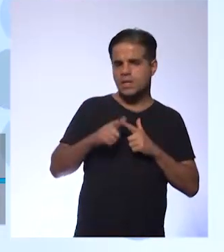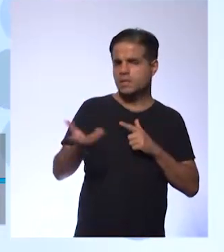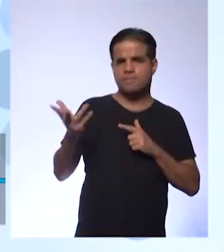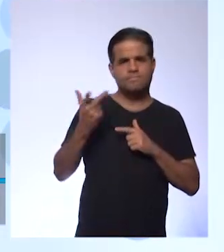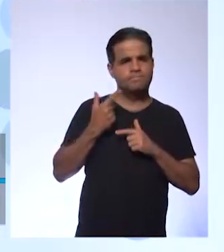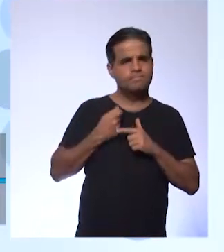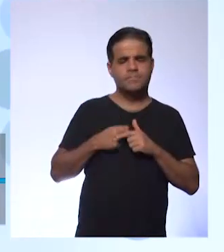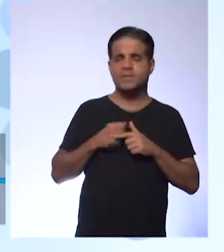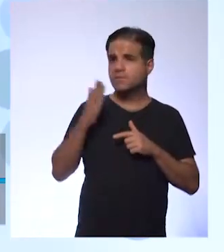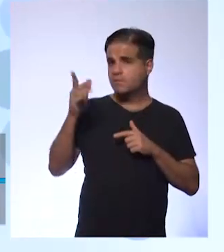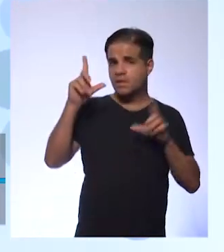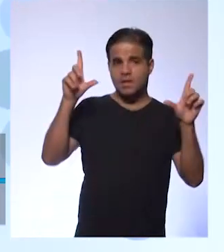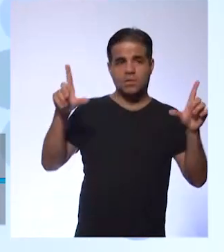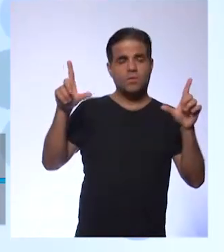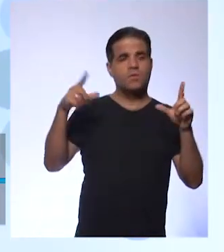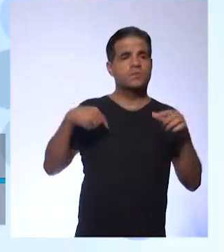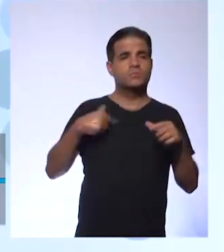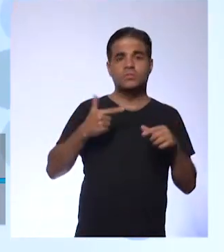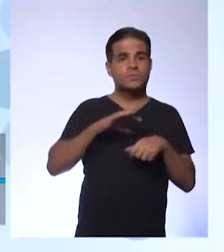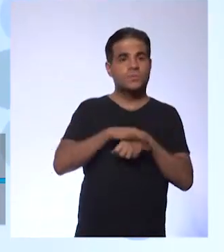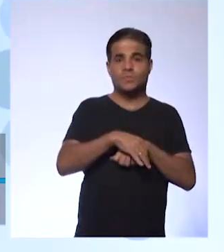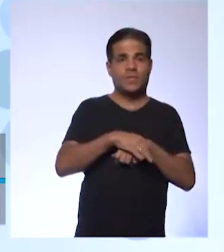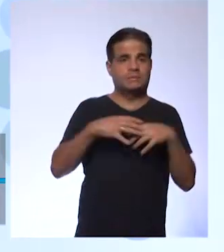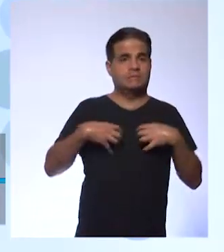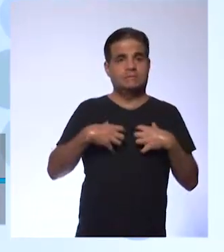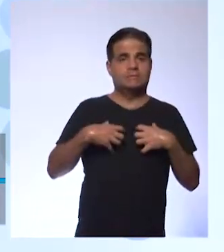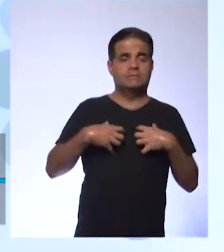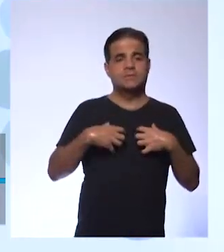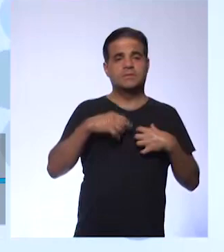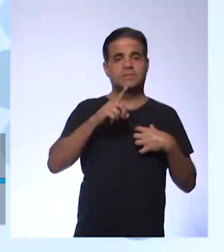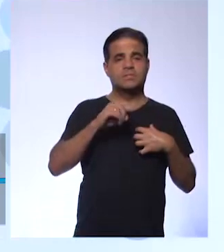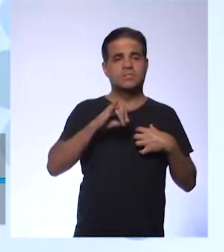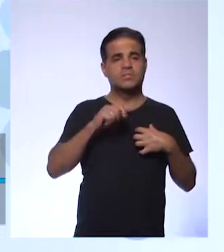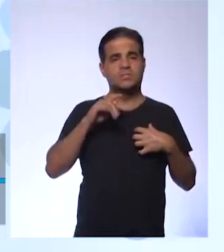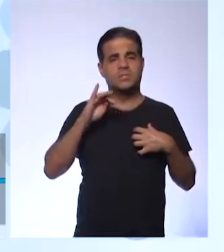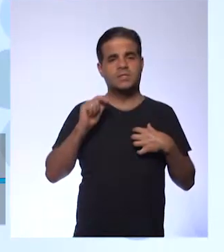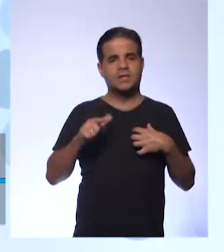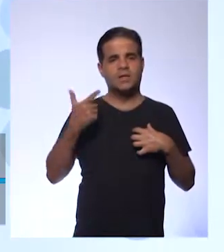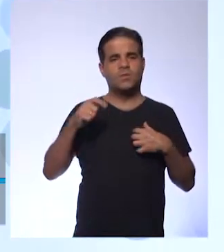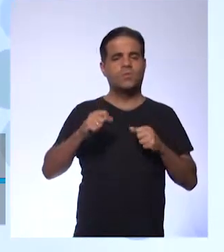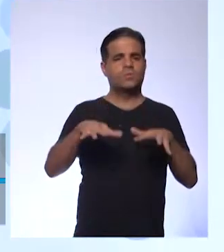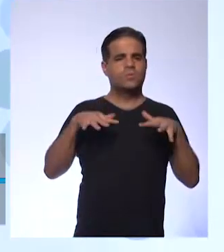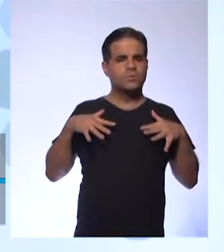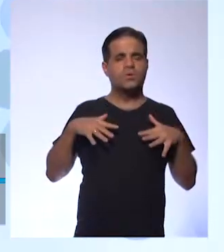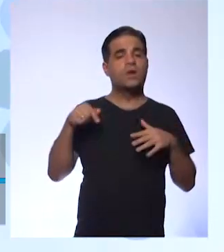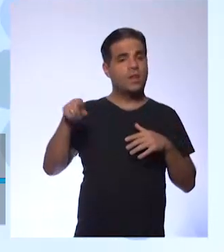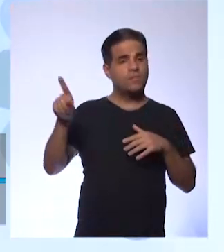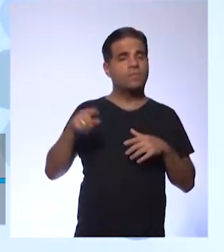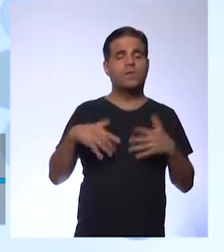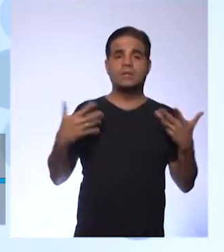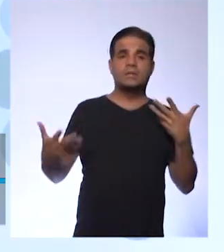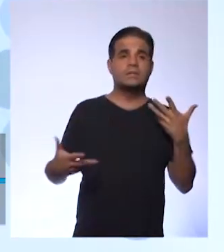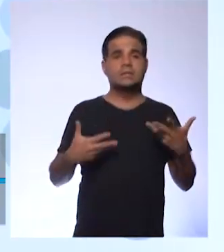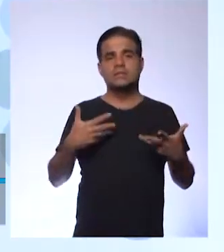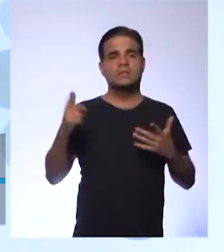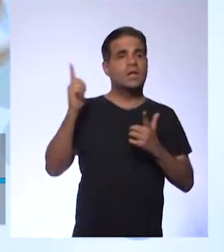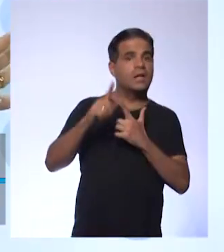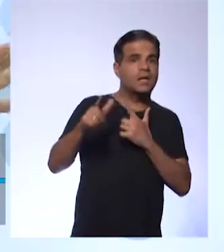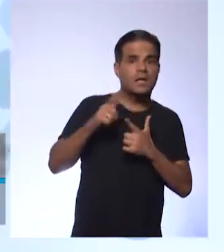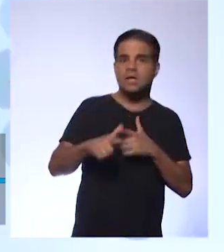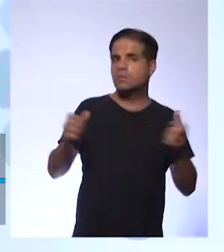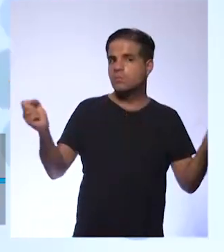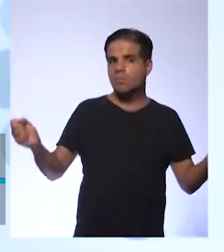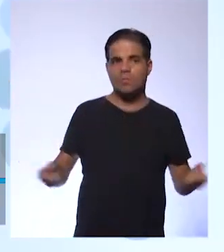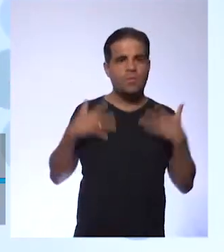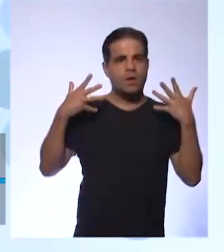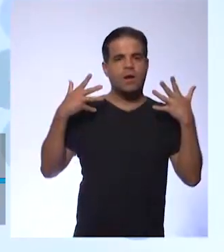você vai àquela lousa, que eu estava insegura, aquela lousa lá digital, sabe, daquele outro auditório? E aí ela foi, e assim, a letra dela é